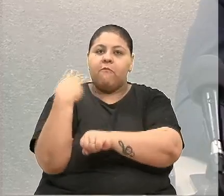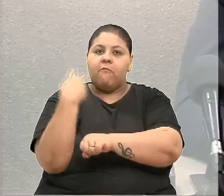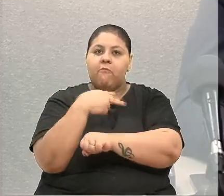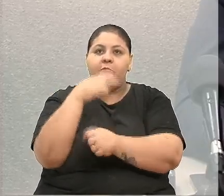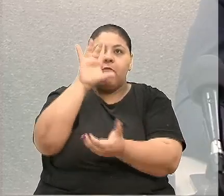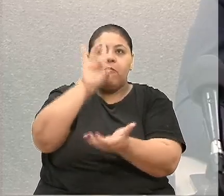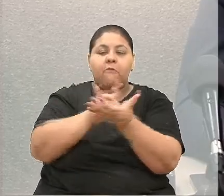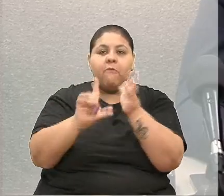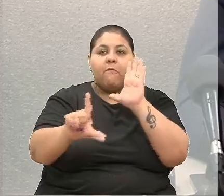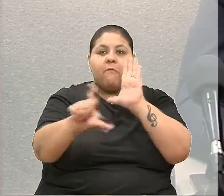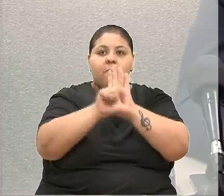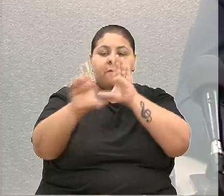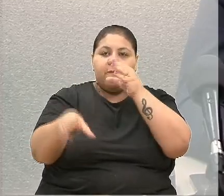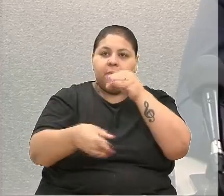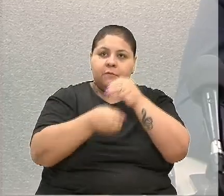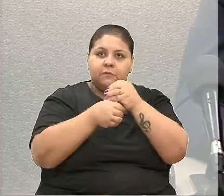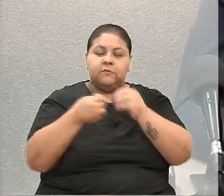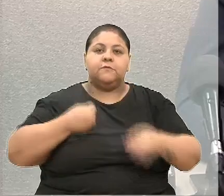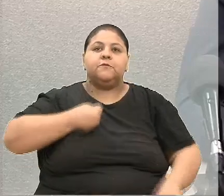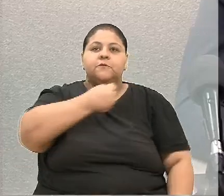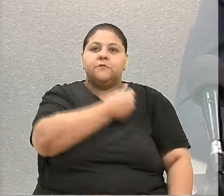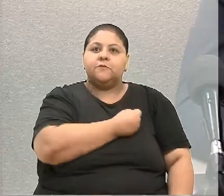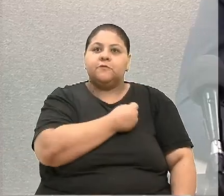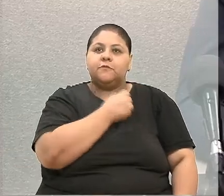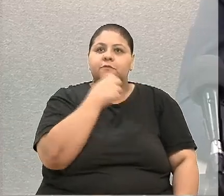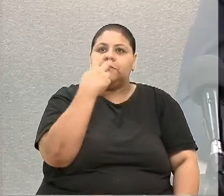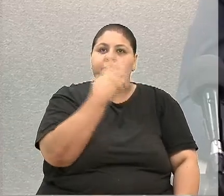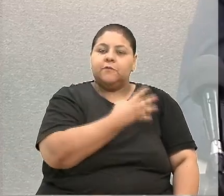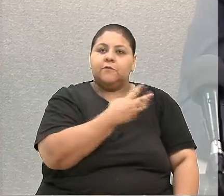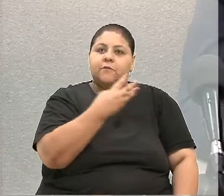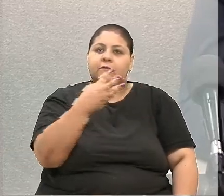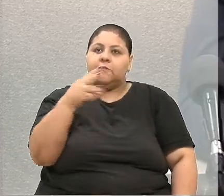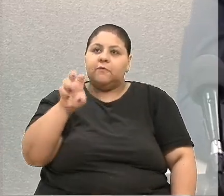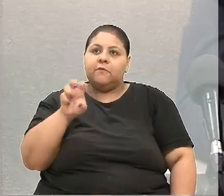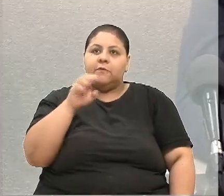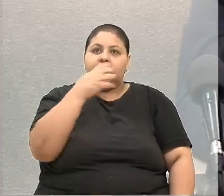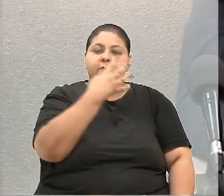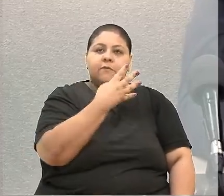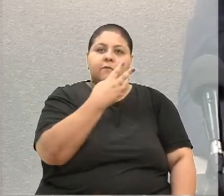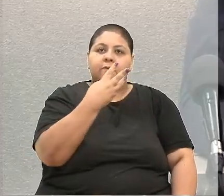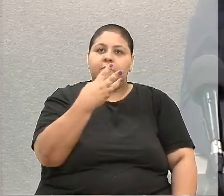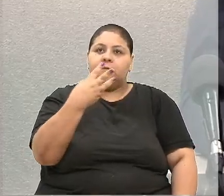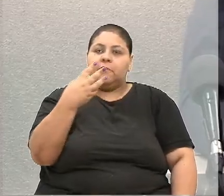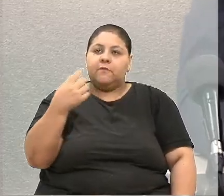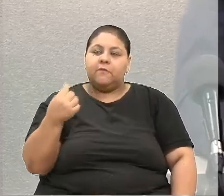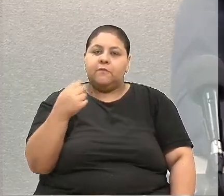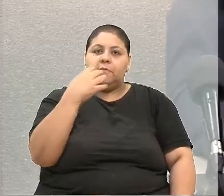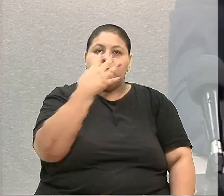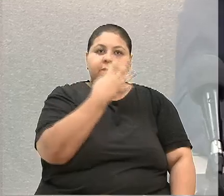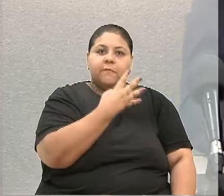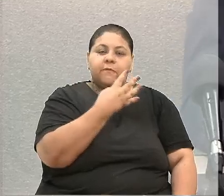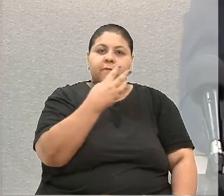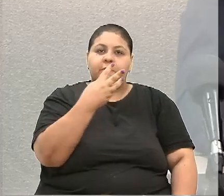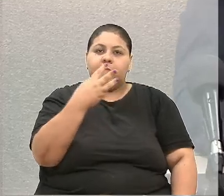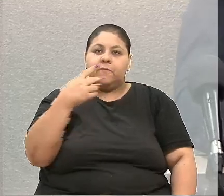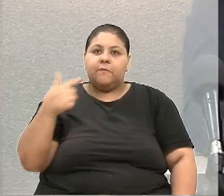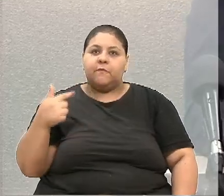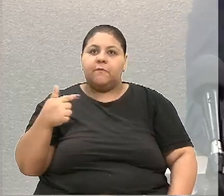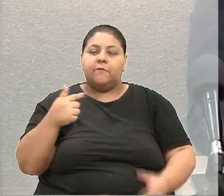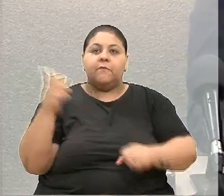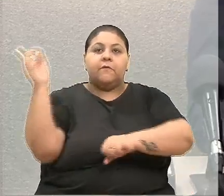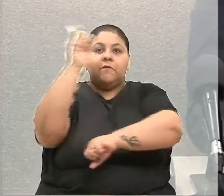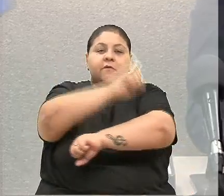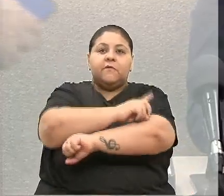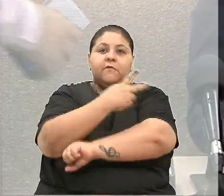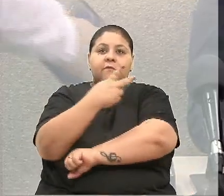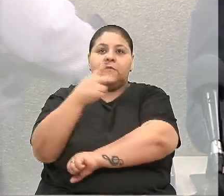estabelecido nas leis complementares número 435, 436 e 437, datadas de